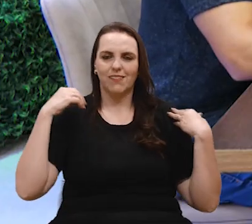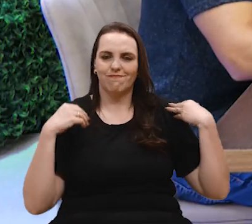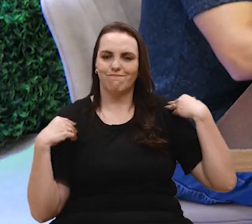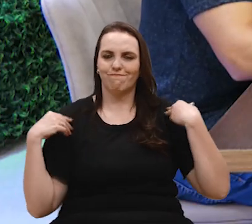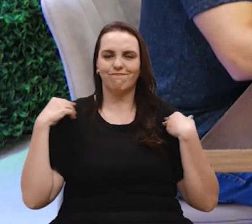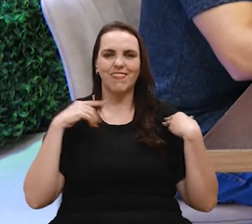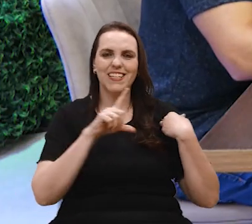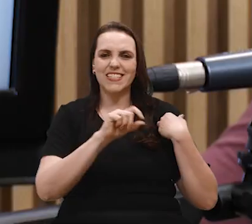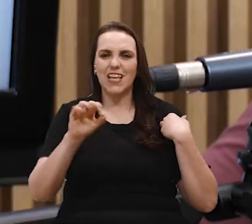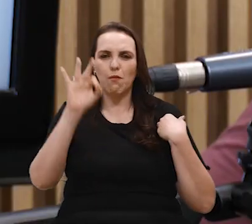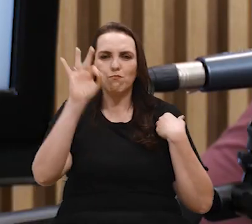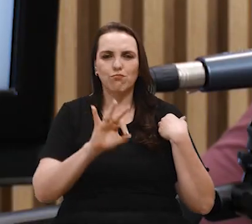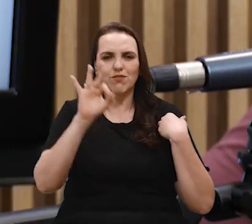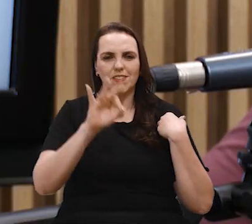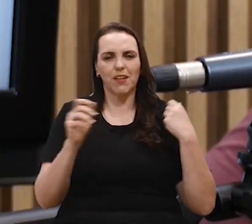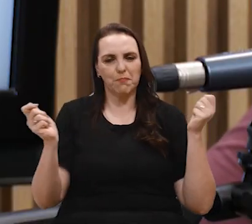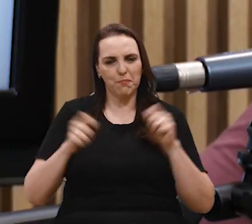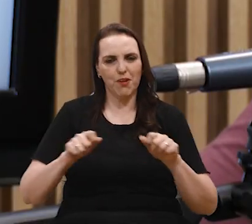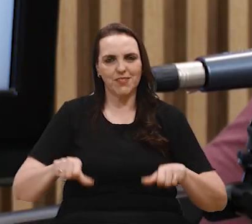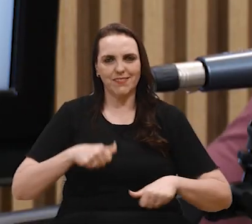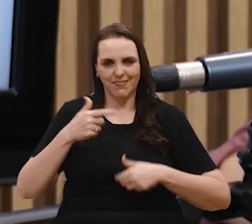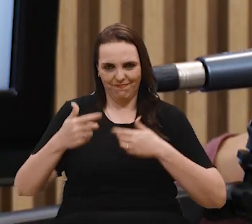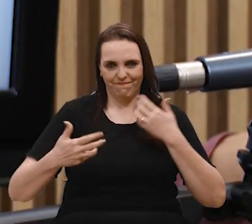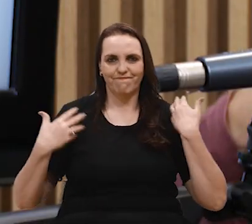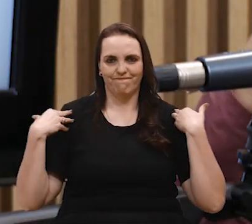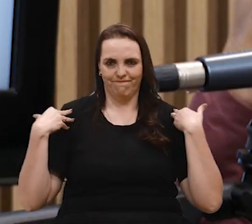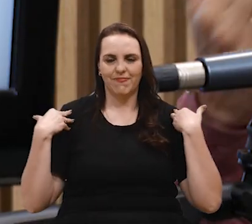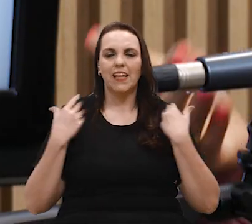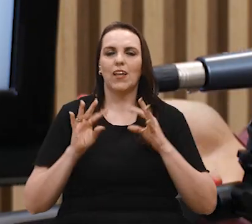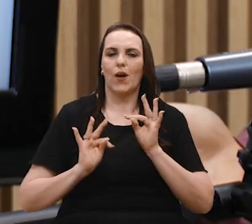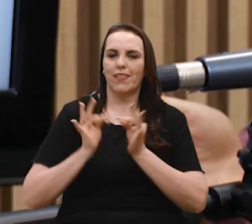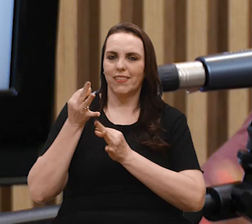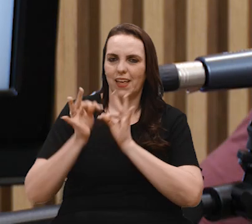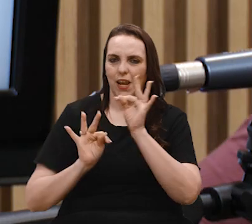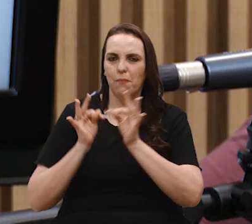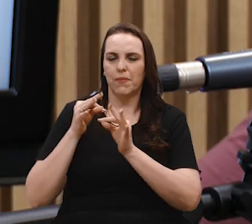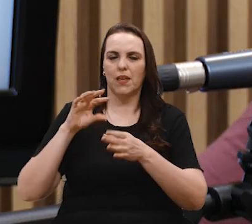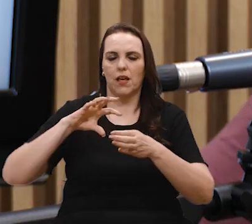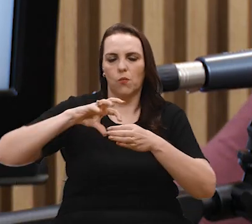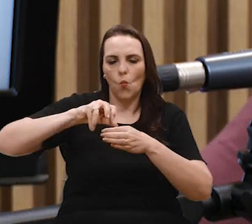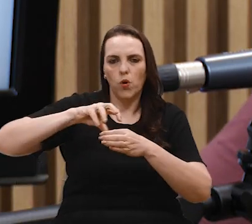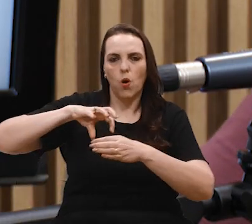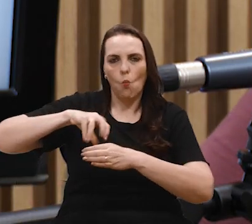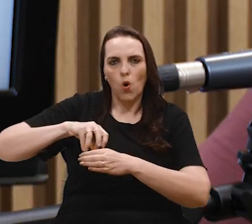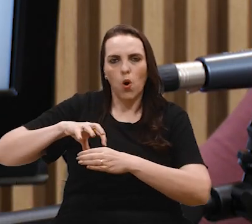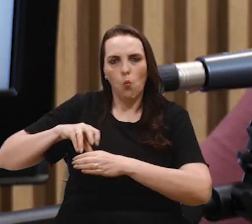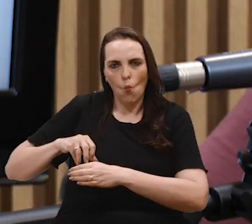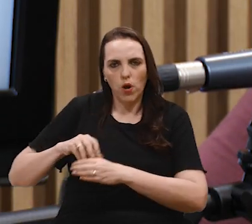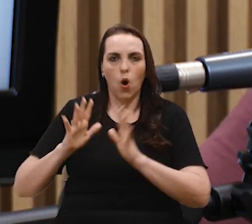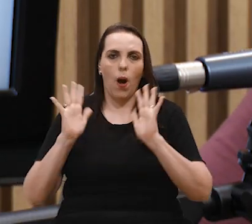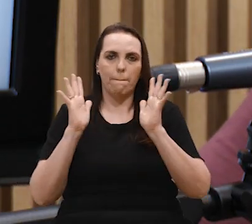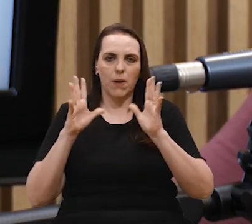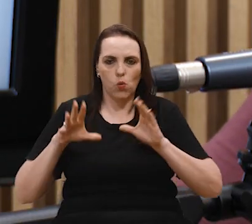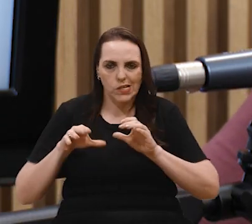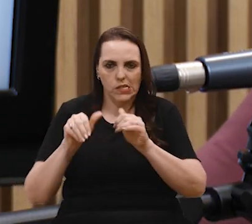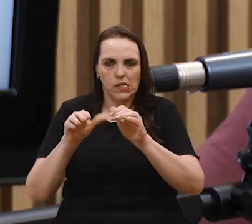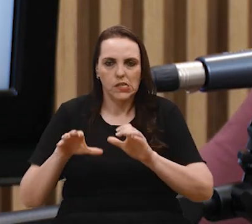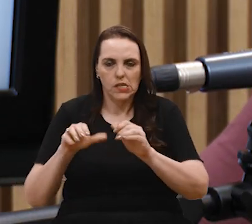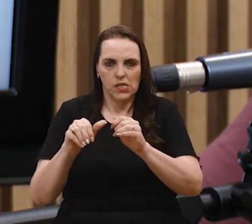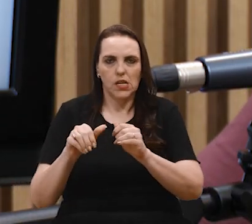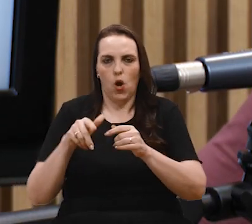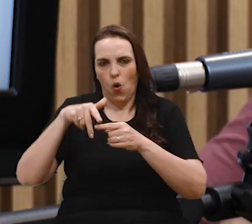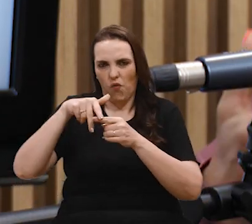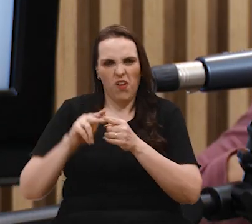trabalhar 100% do que ela pode entregar. Daí sim, daí entra com as terapias ali, ventosa, ou é feito